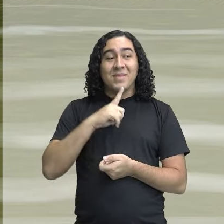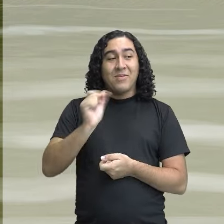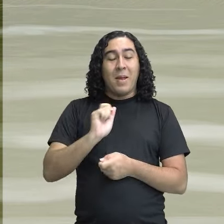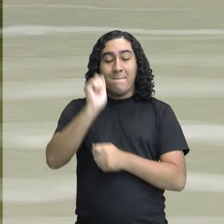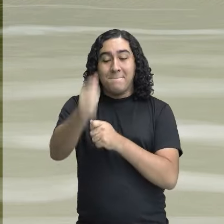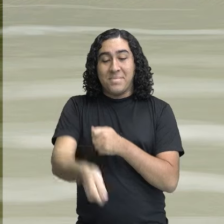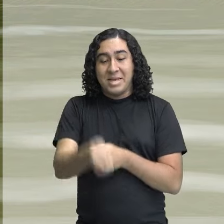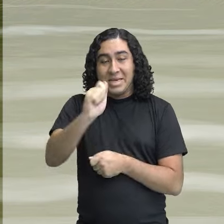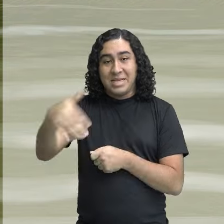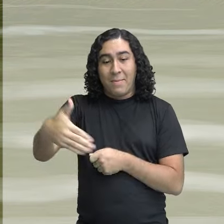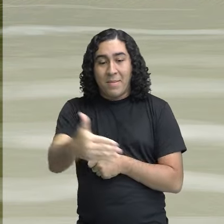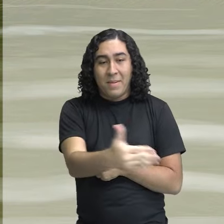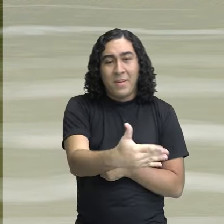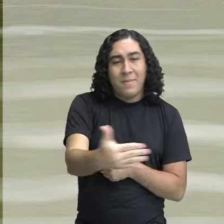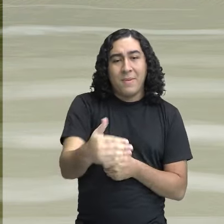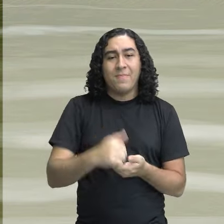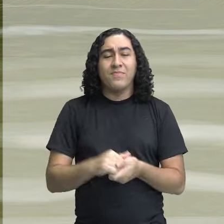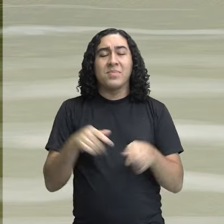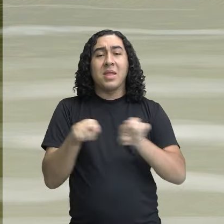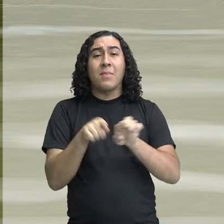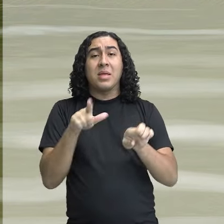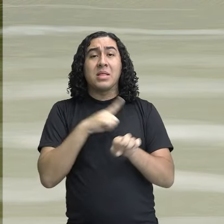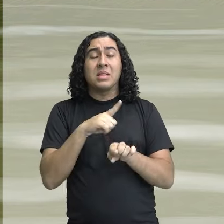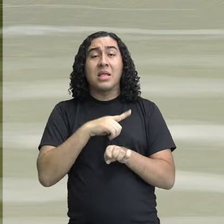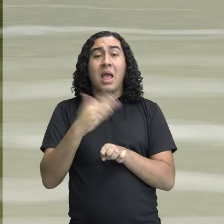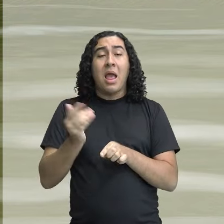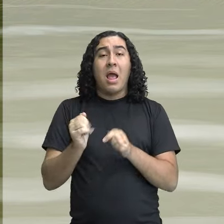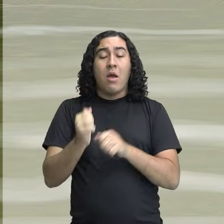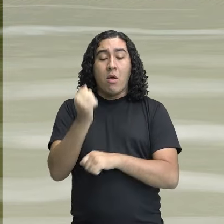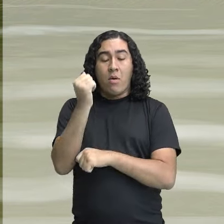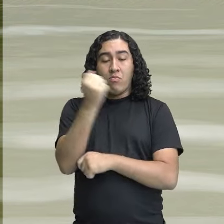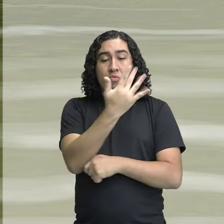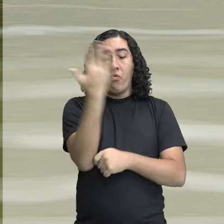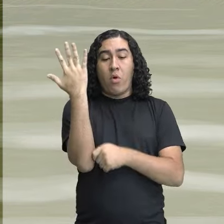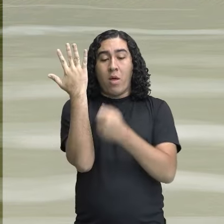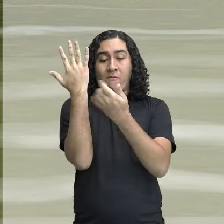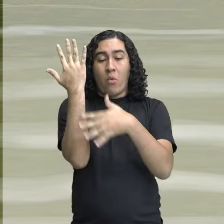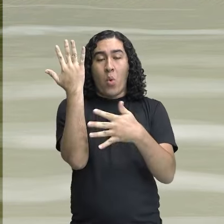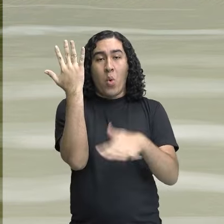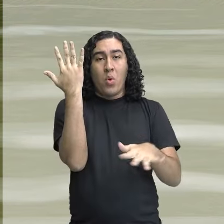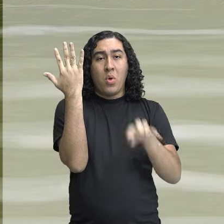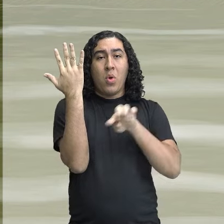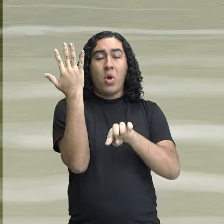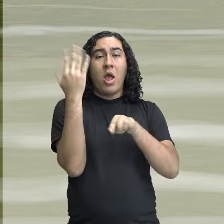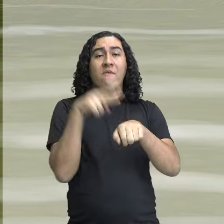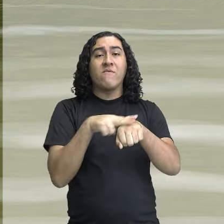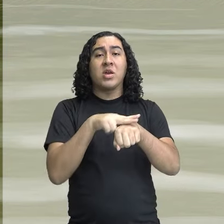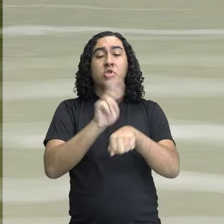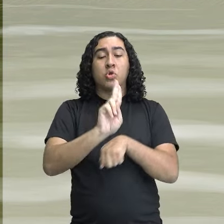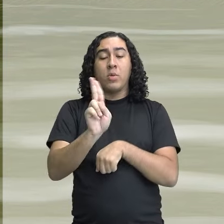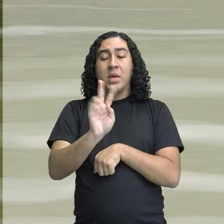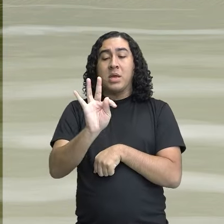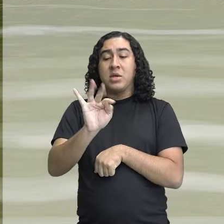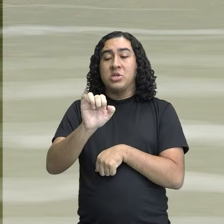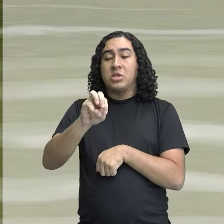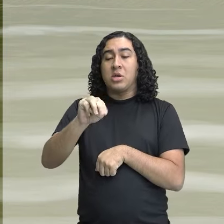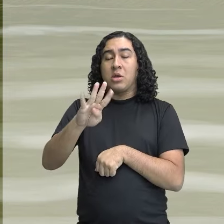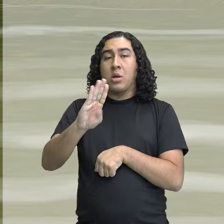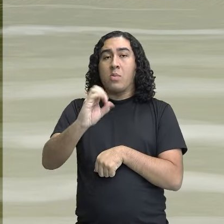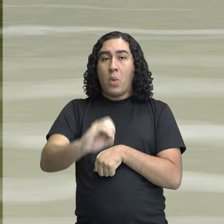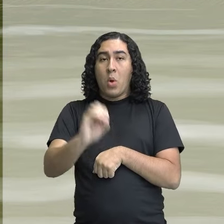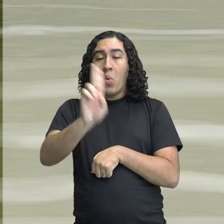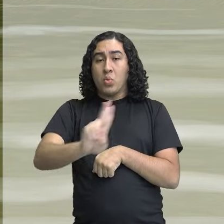peixe. Tem essa folhinha, a senhora conhece essa folhinha? Mas os nossos povos originários conhecem, é o timbó. O timbó é